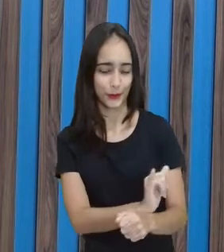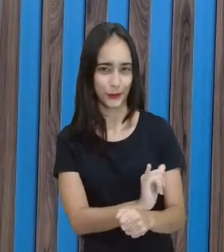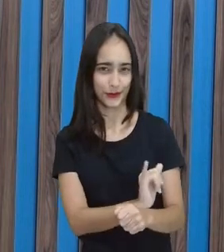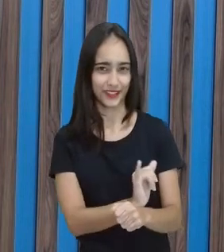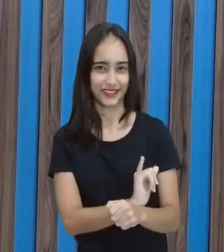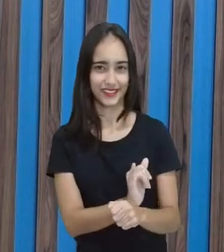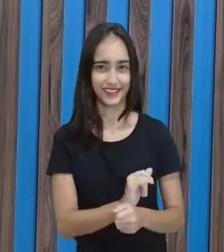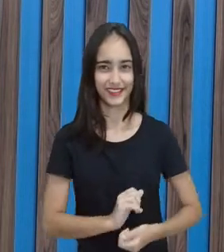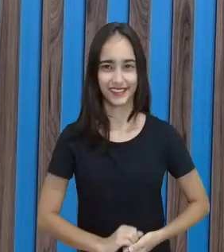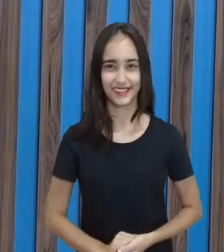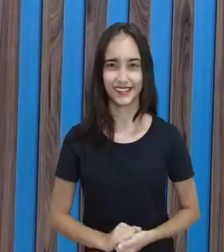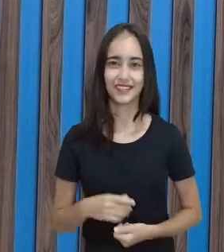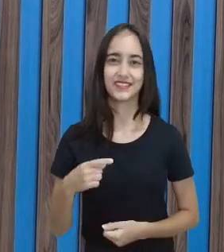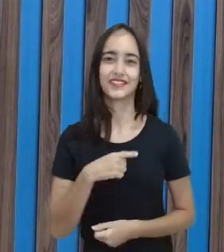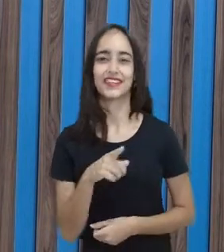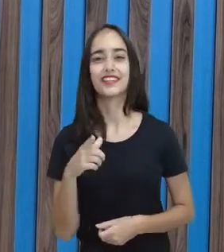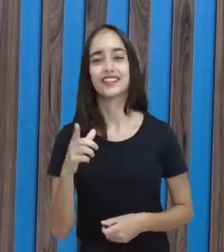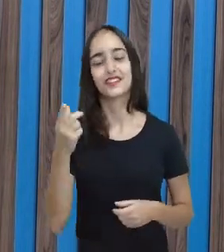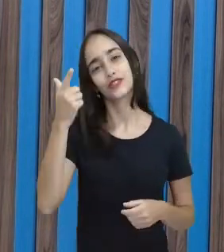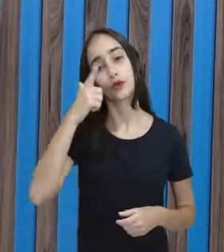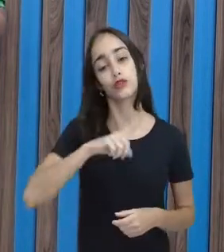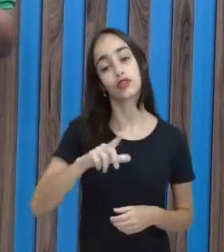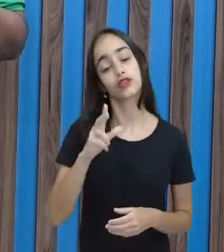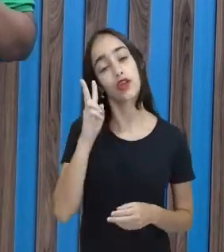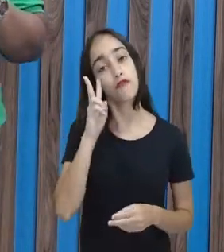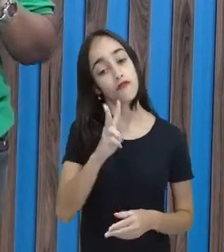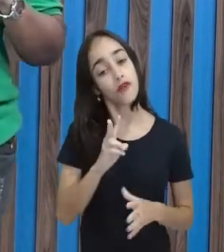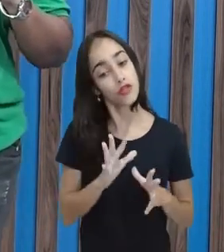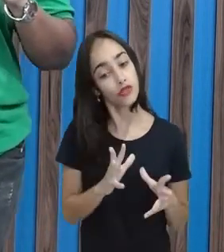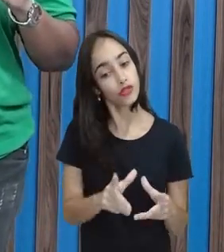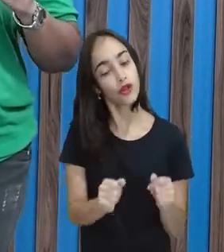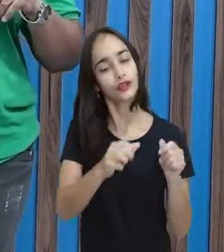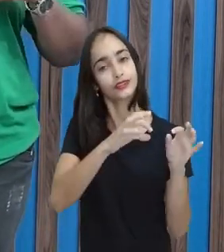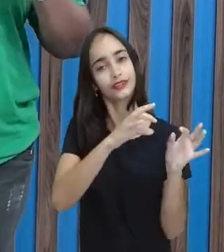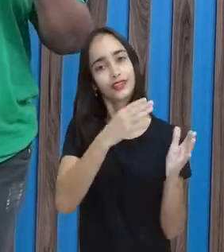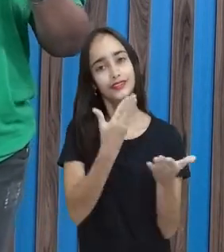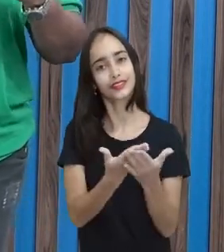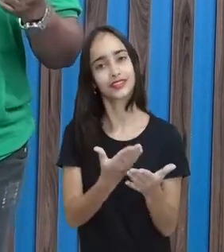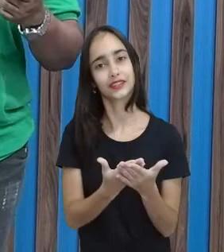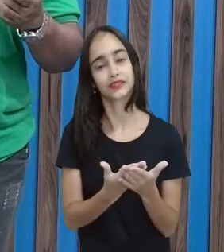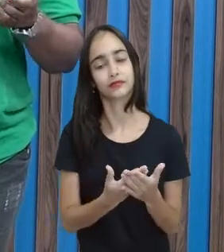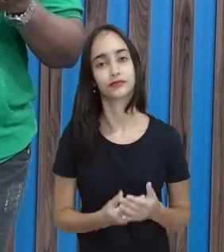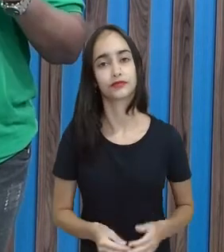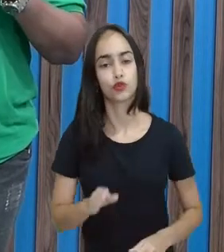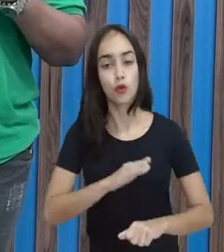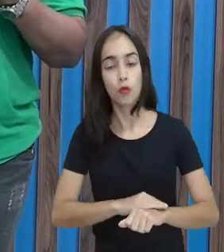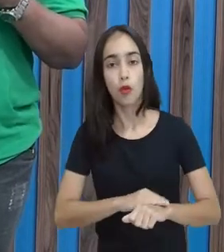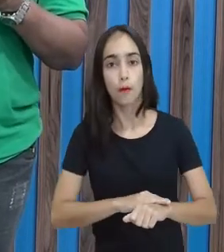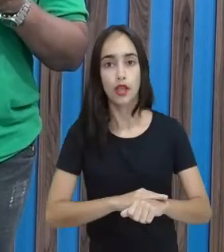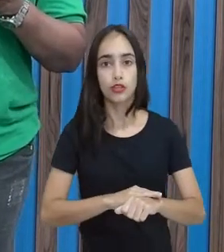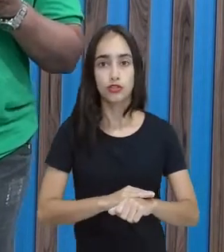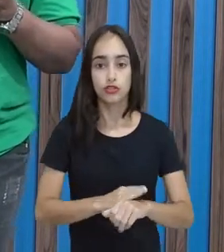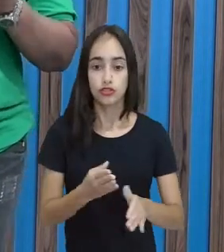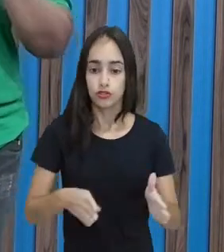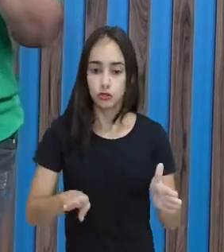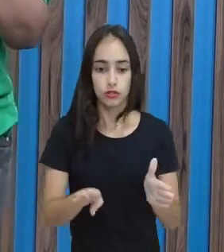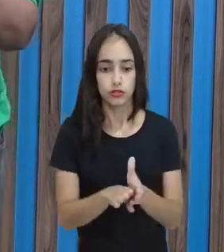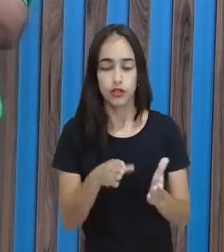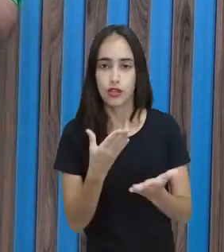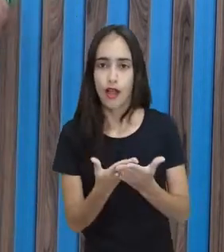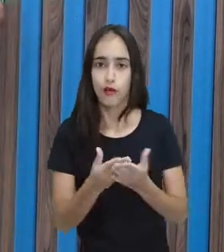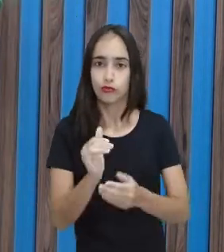o sininho para receber as notificações. A partir do momento que as aulas forem lançadas no YouTube, você já recebe o aviso